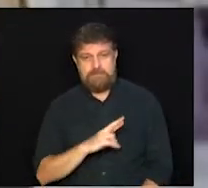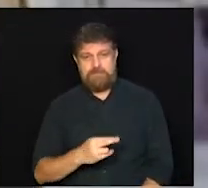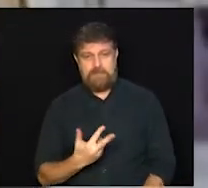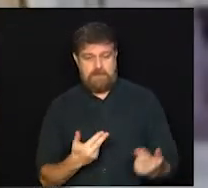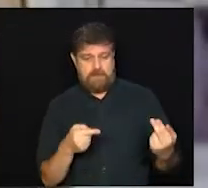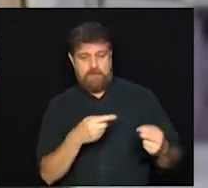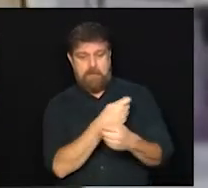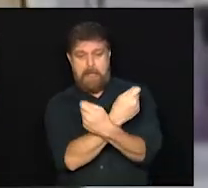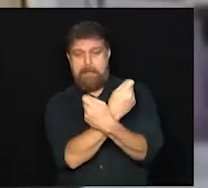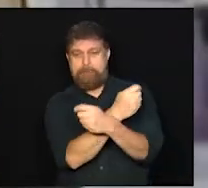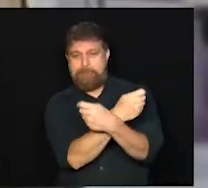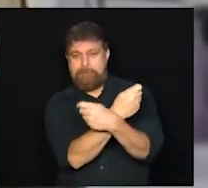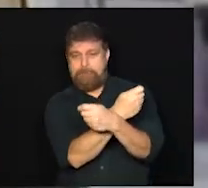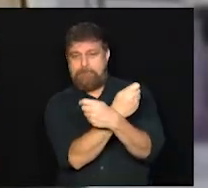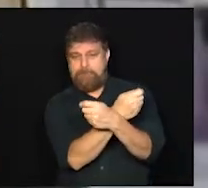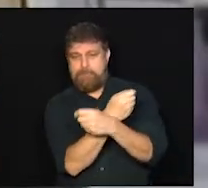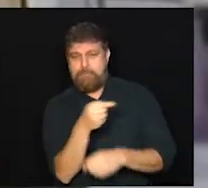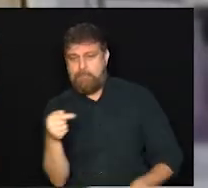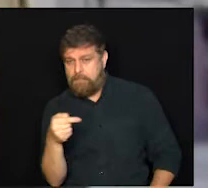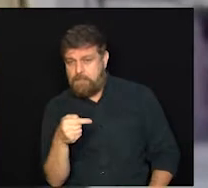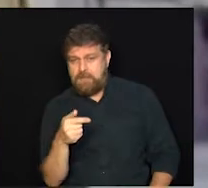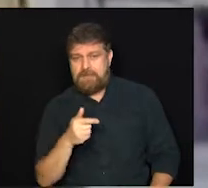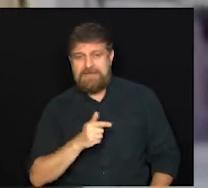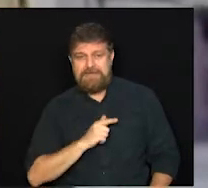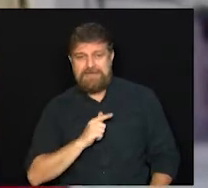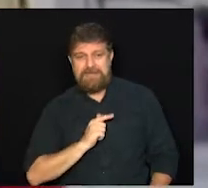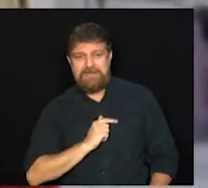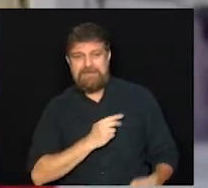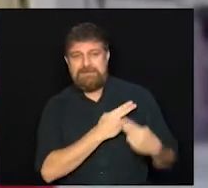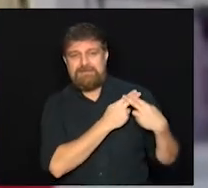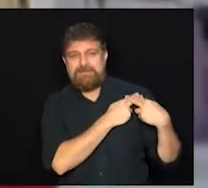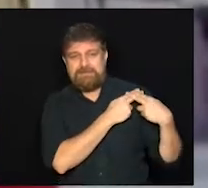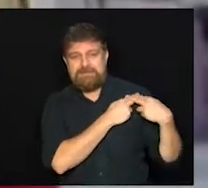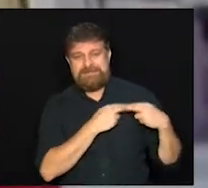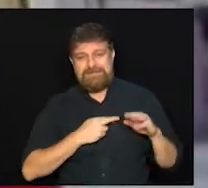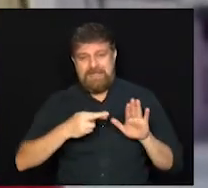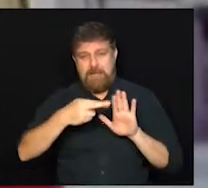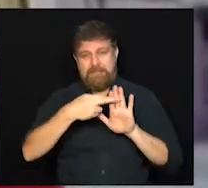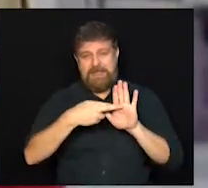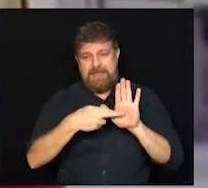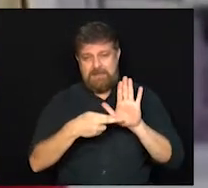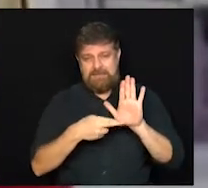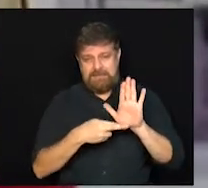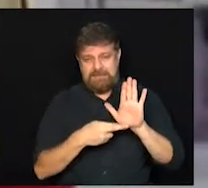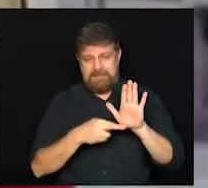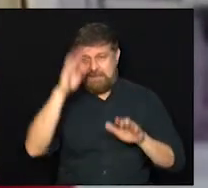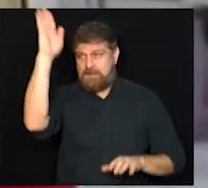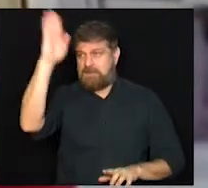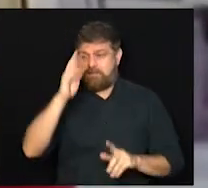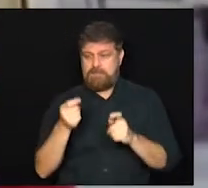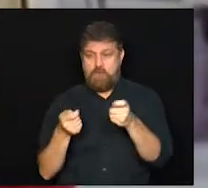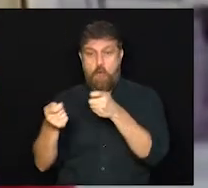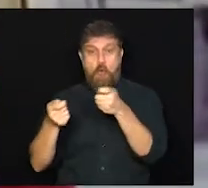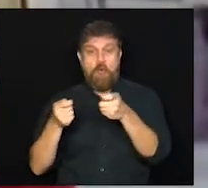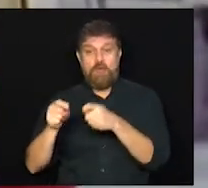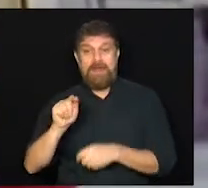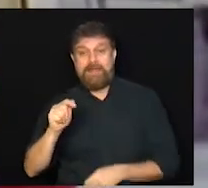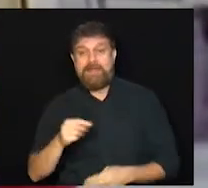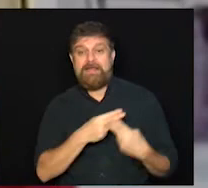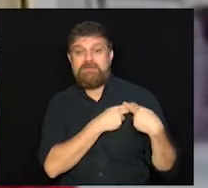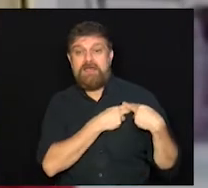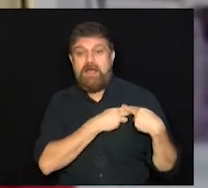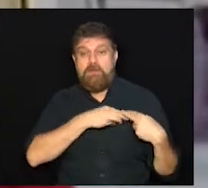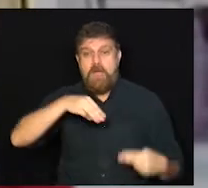PUC, que respondem a um sistema de regulação que é nacional, é lá no MEC. A Unicamp